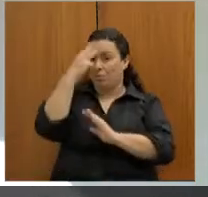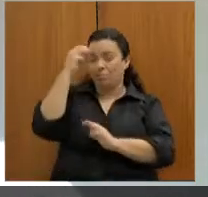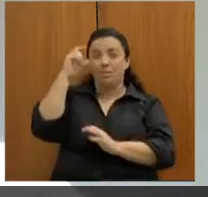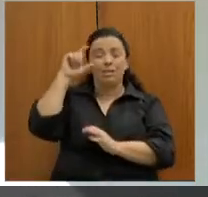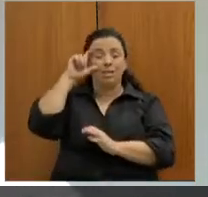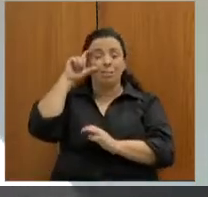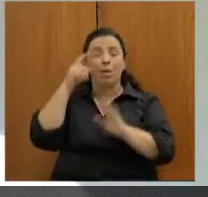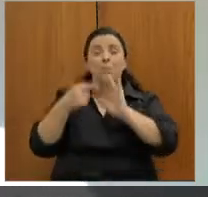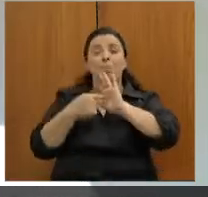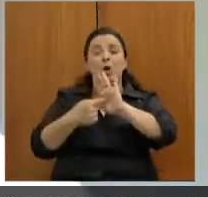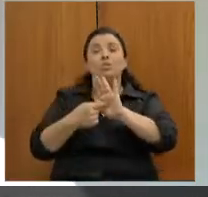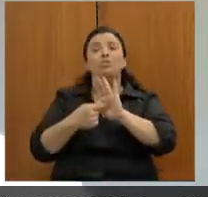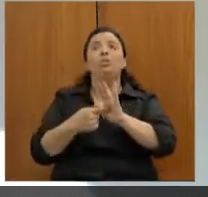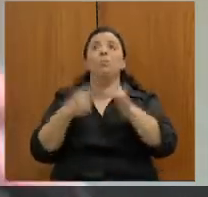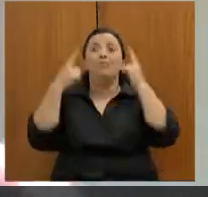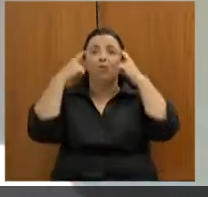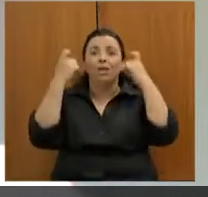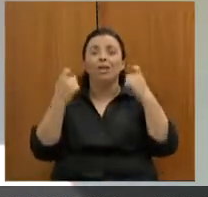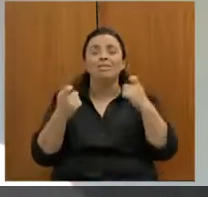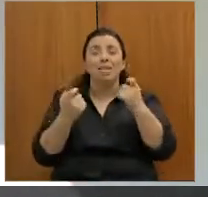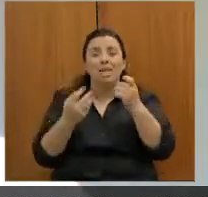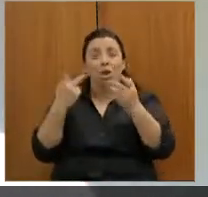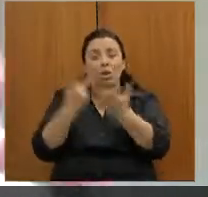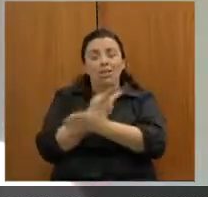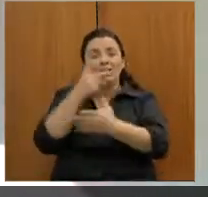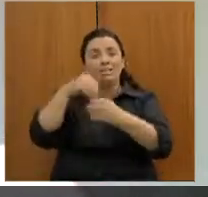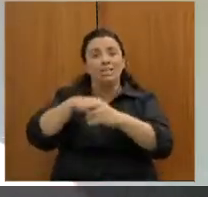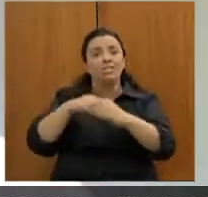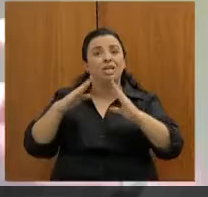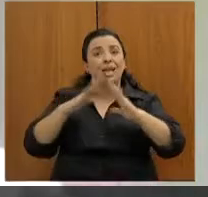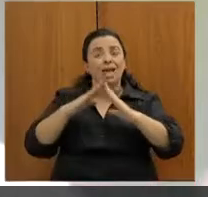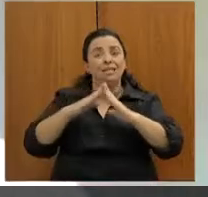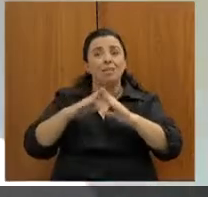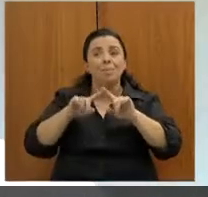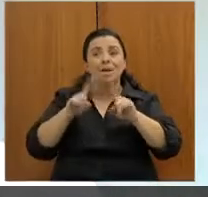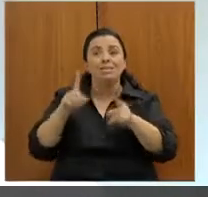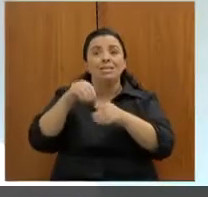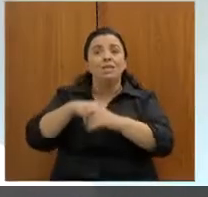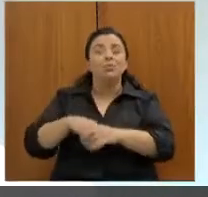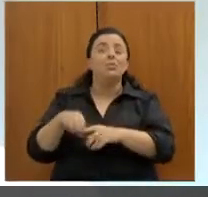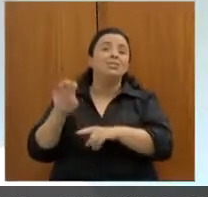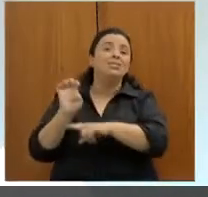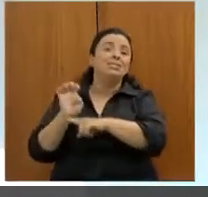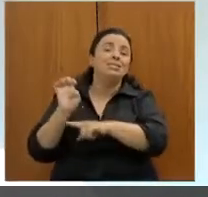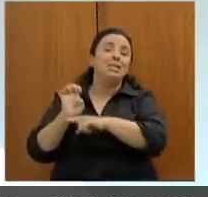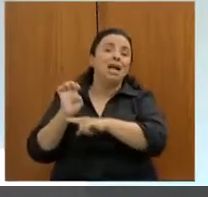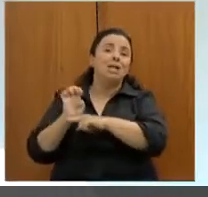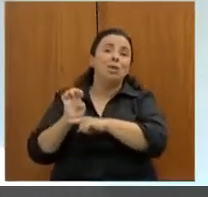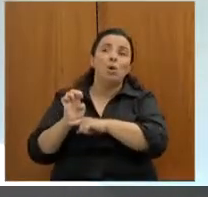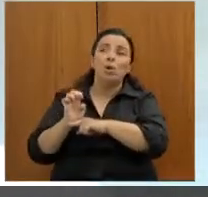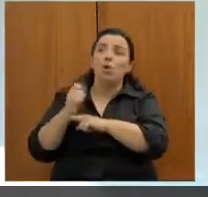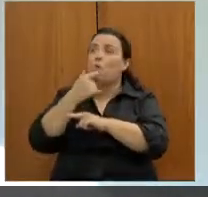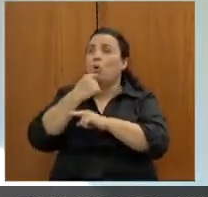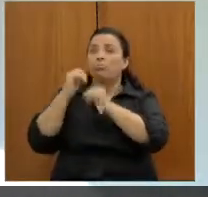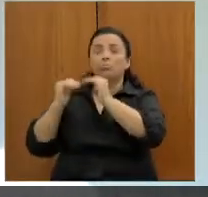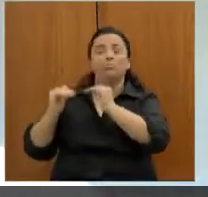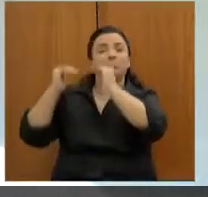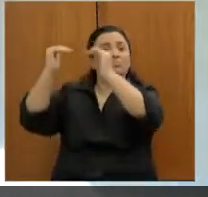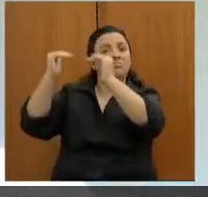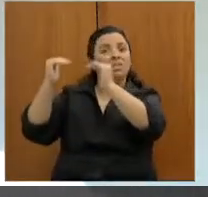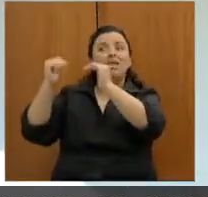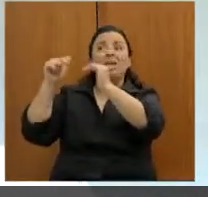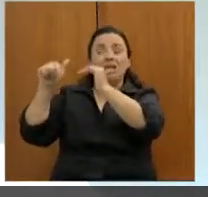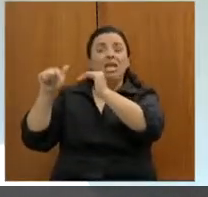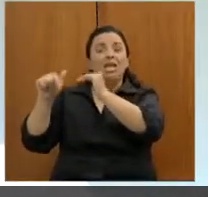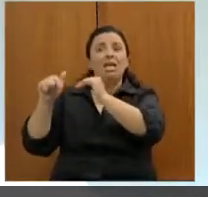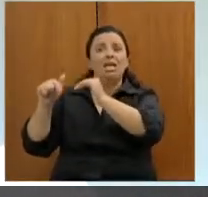repente sustenta no Estado patriarcal Violento E também reproduziu o que que é um sino remoto